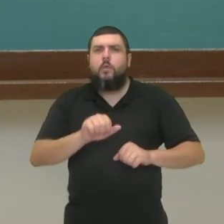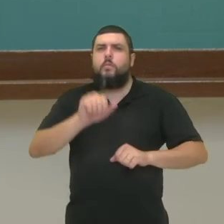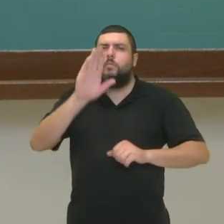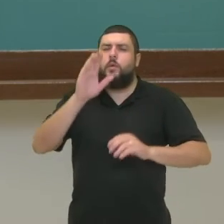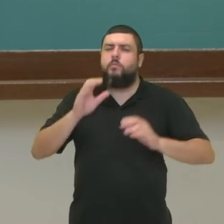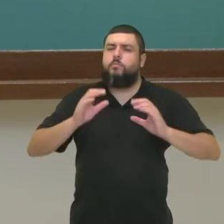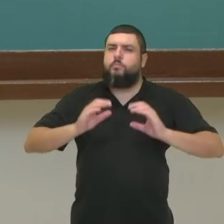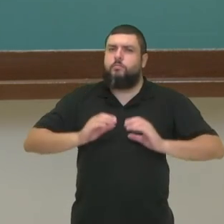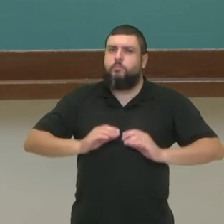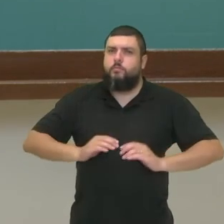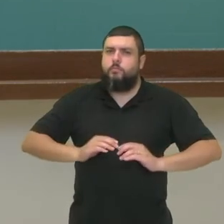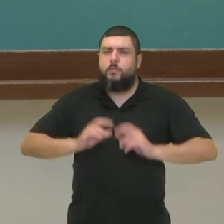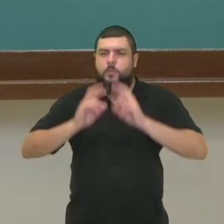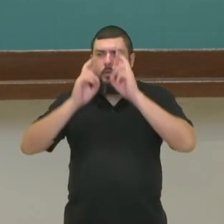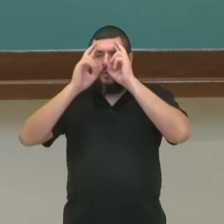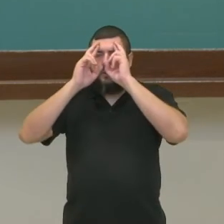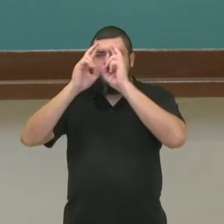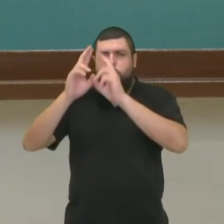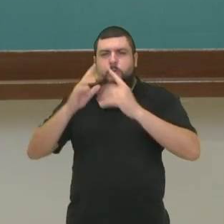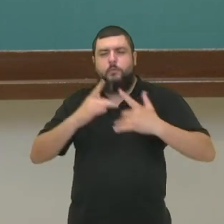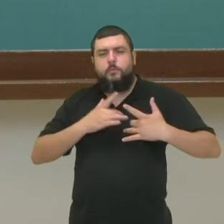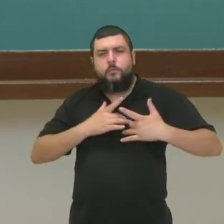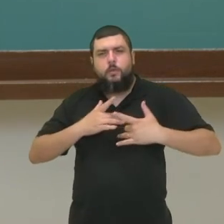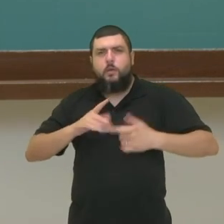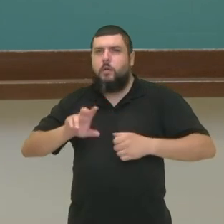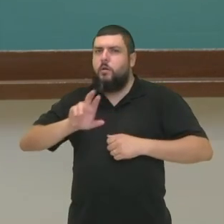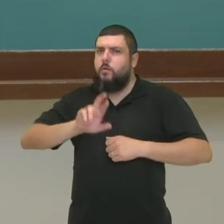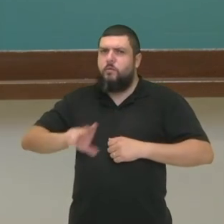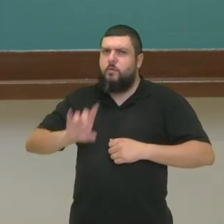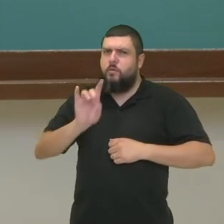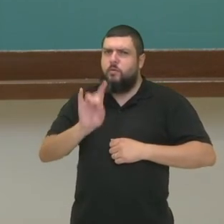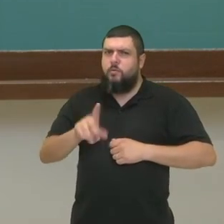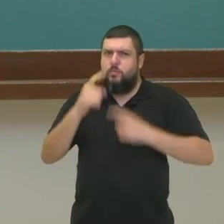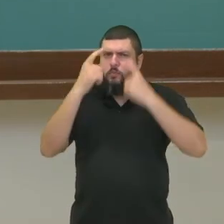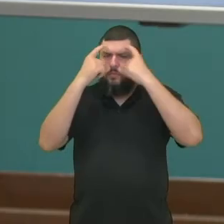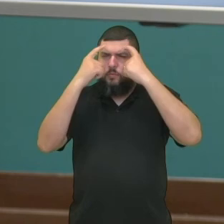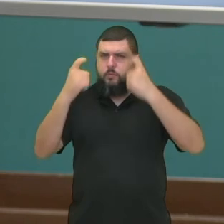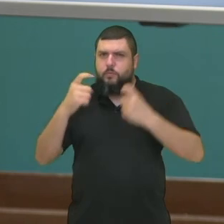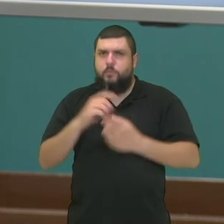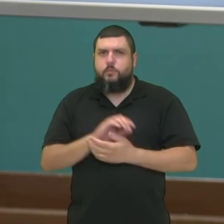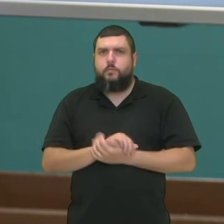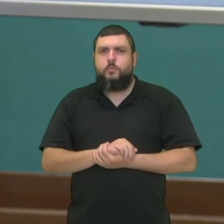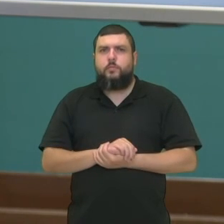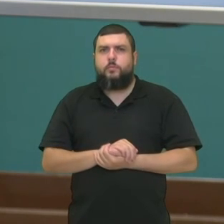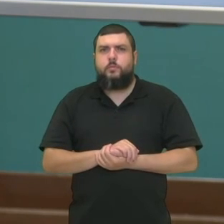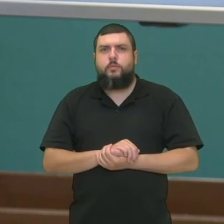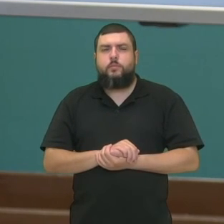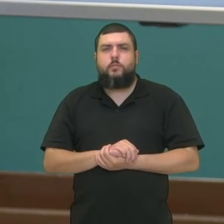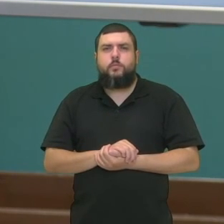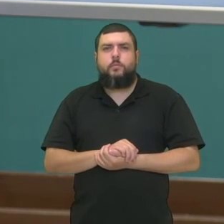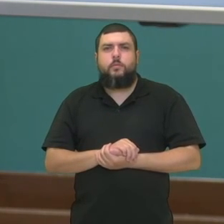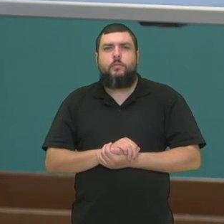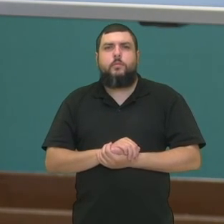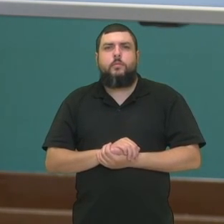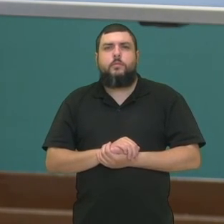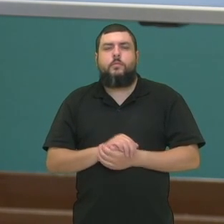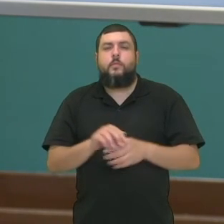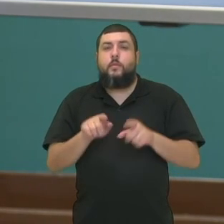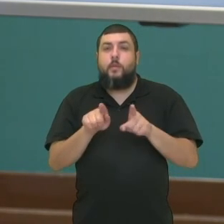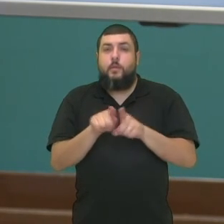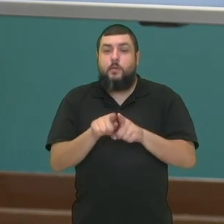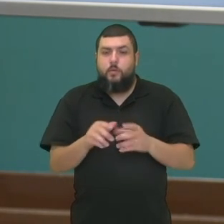respeito, solidariedade e não apenas a violência e a briga. Temos o nosso MMA na nossa